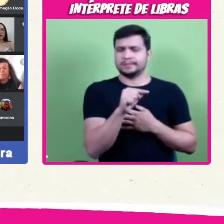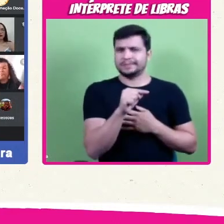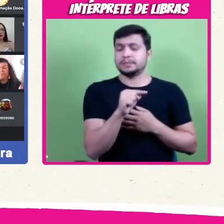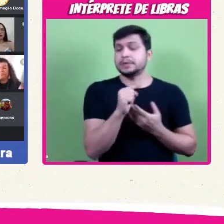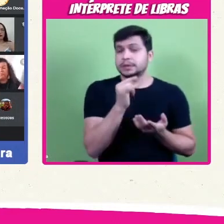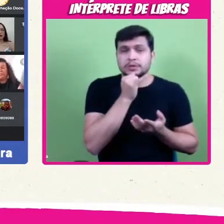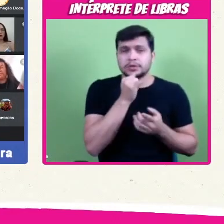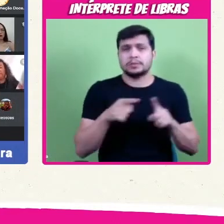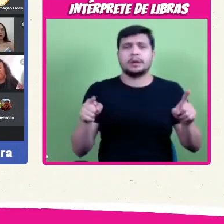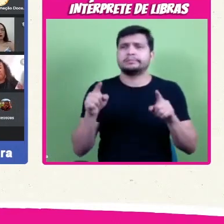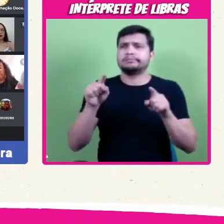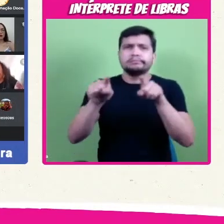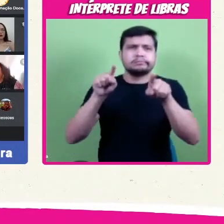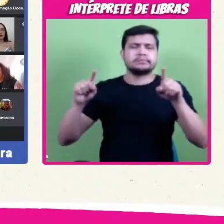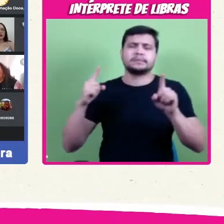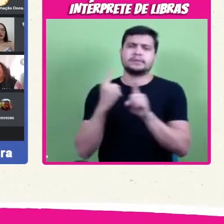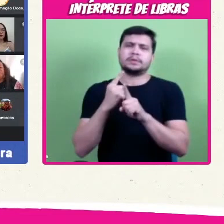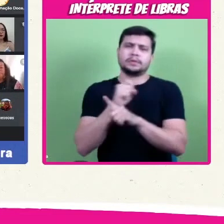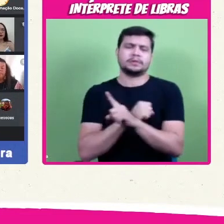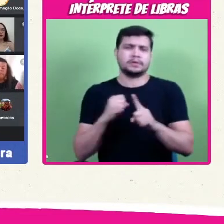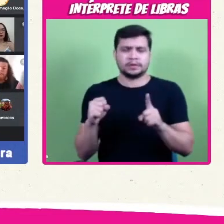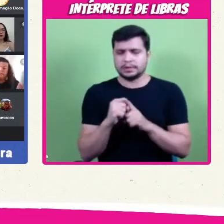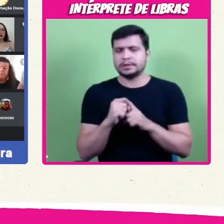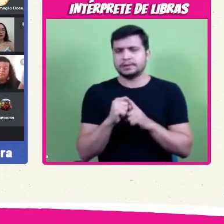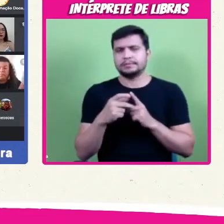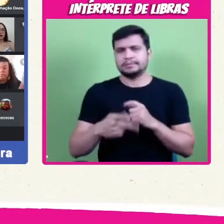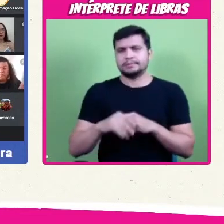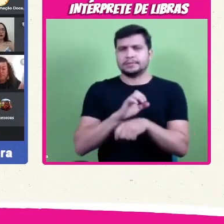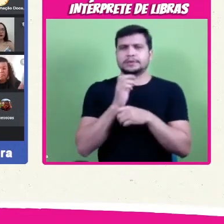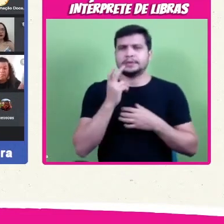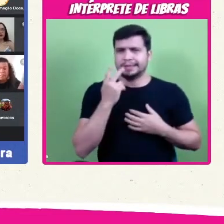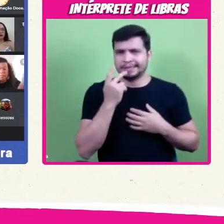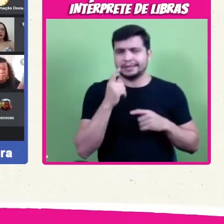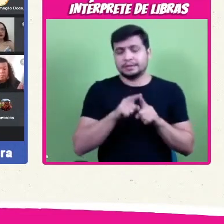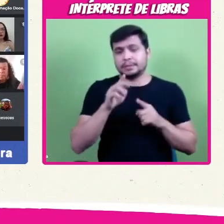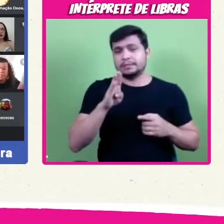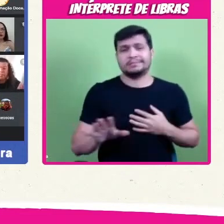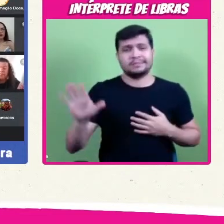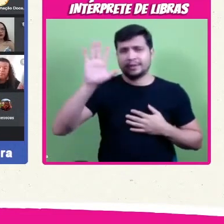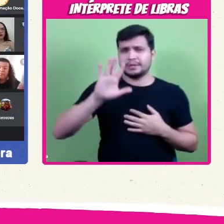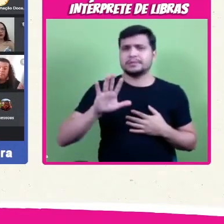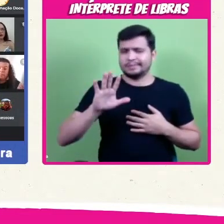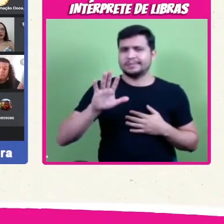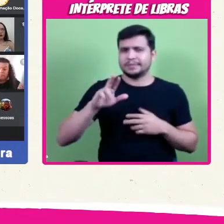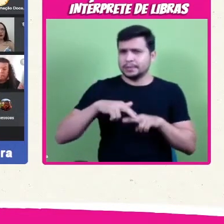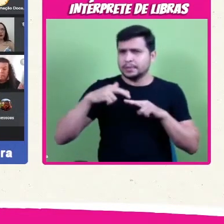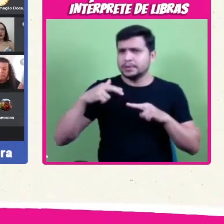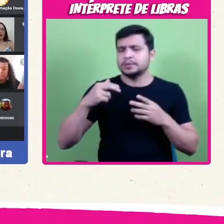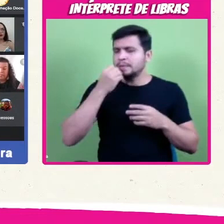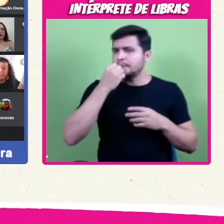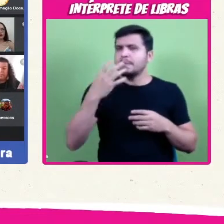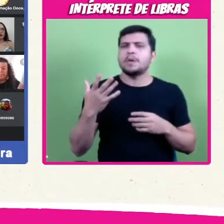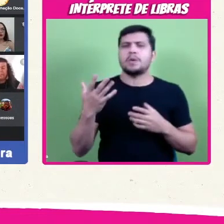muito fortes na sociedade cearense e na sociedade brasileira. Então,